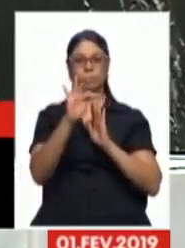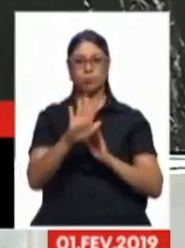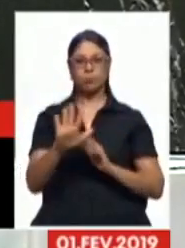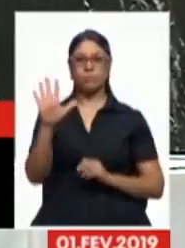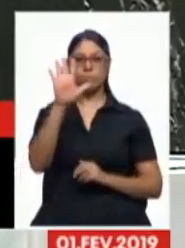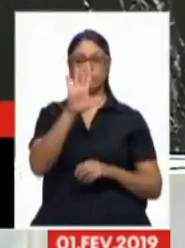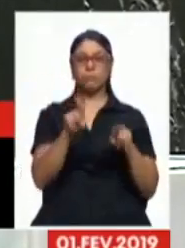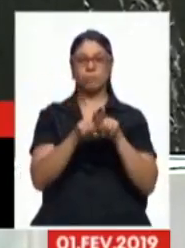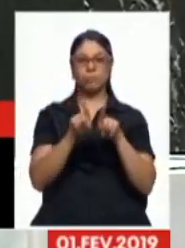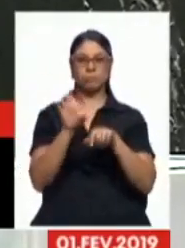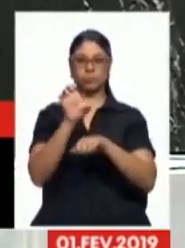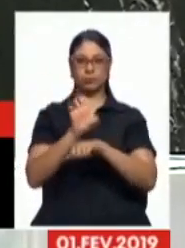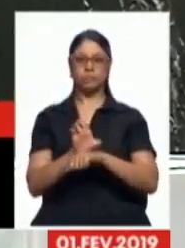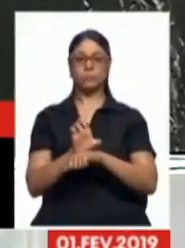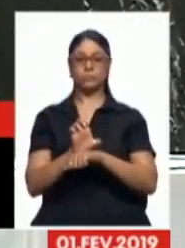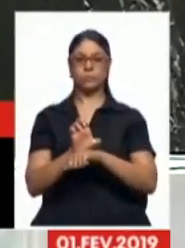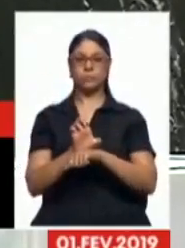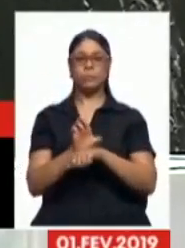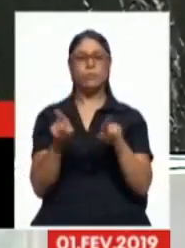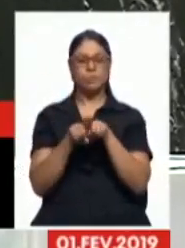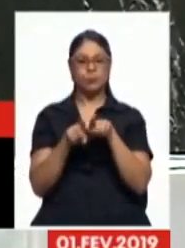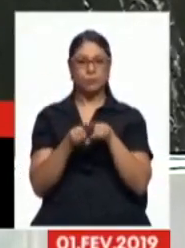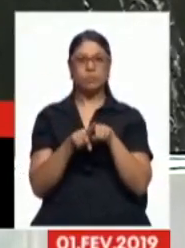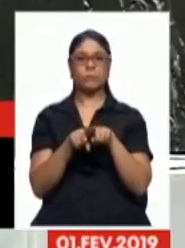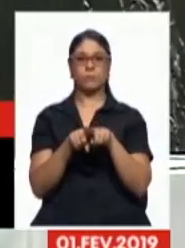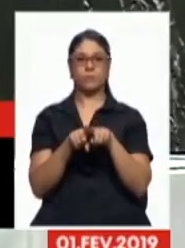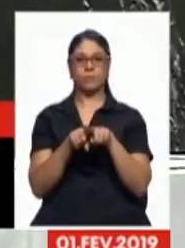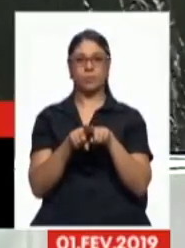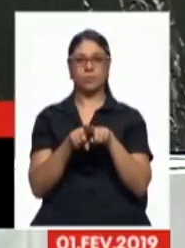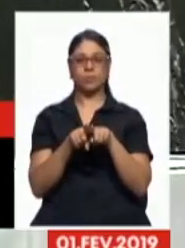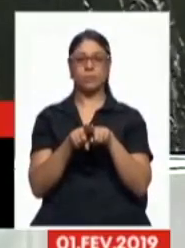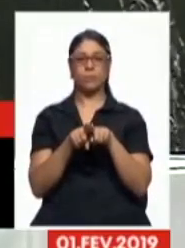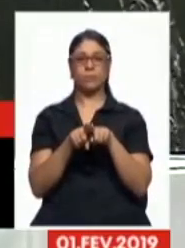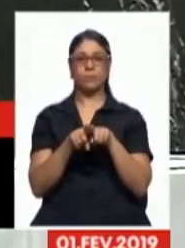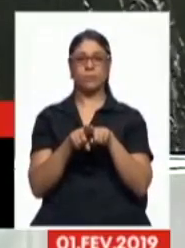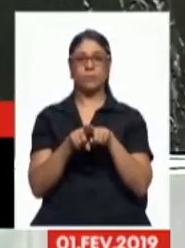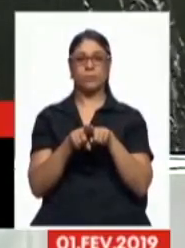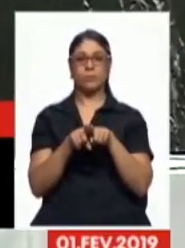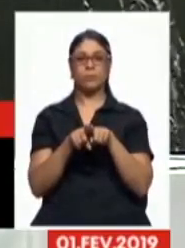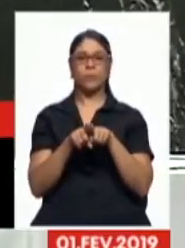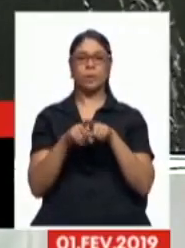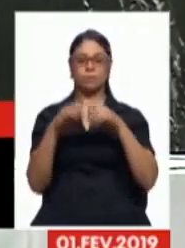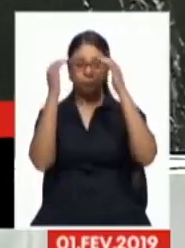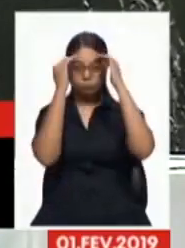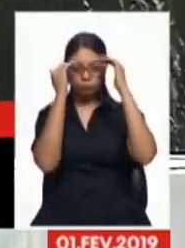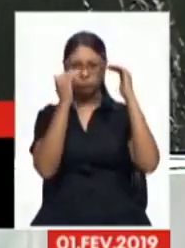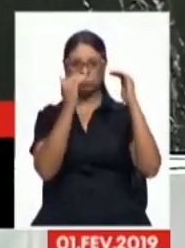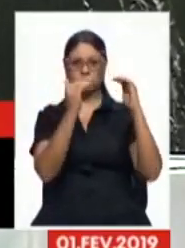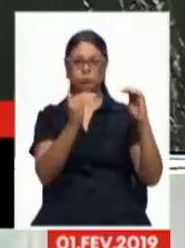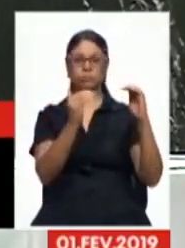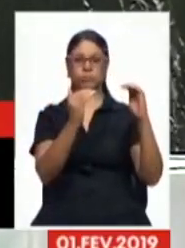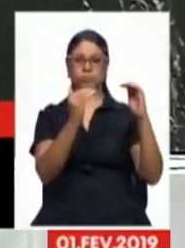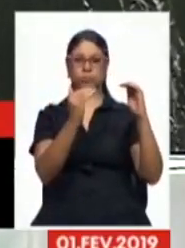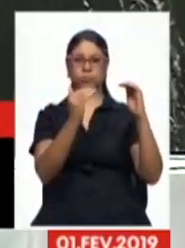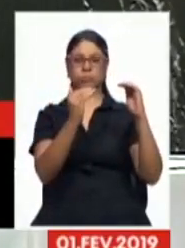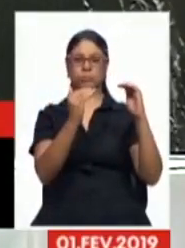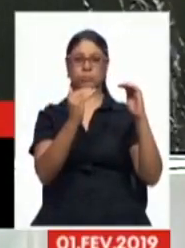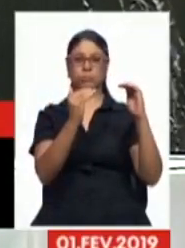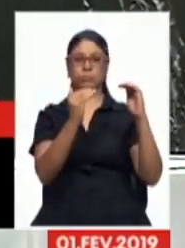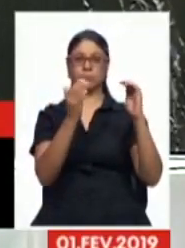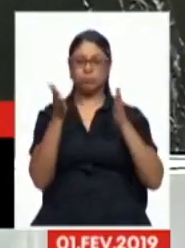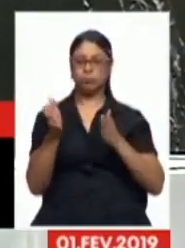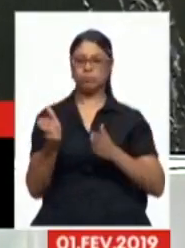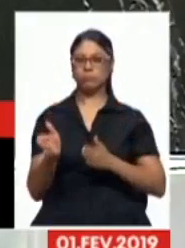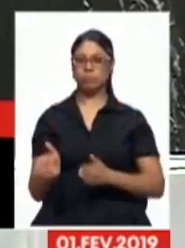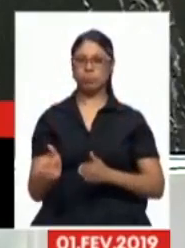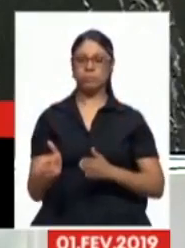do Estado, bem como desempenhar leal e honradamente o mandato que